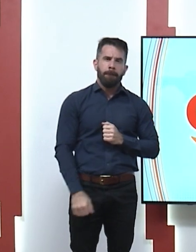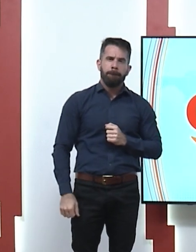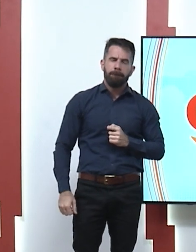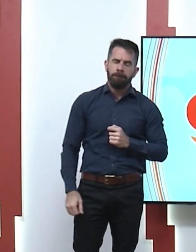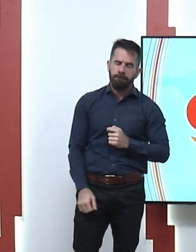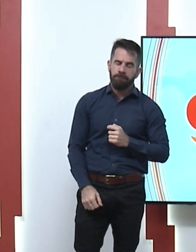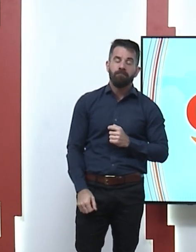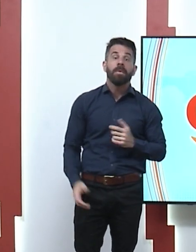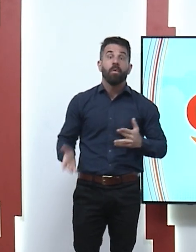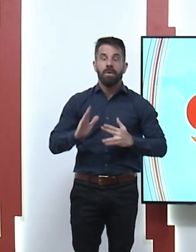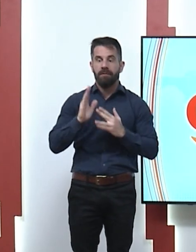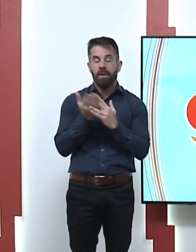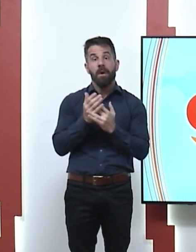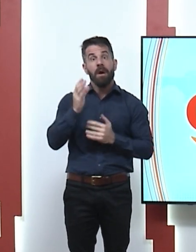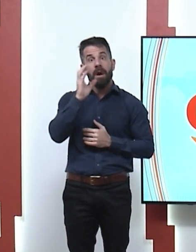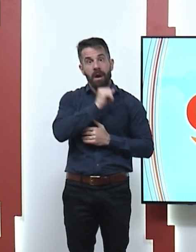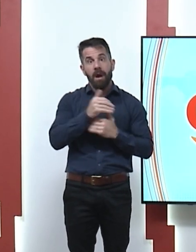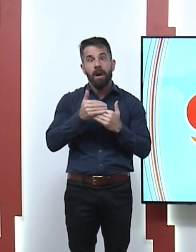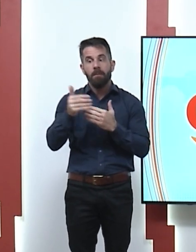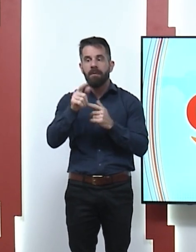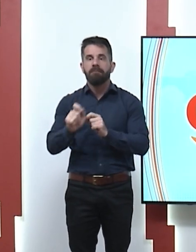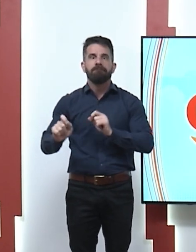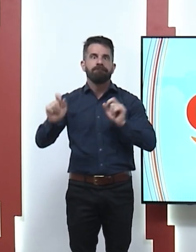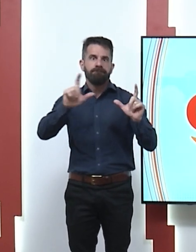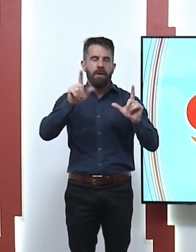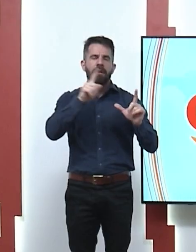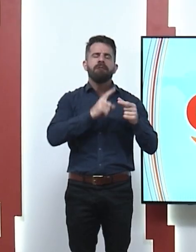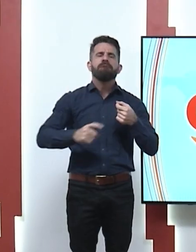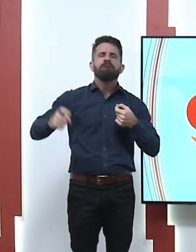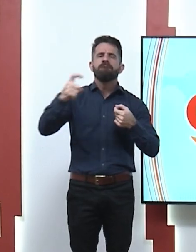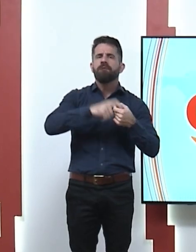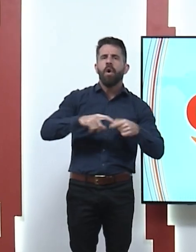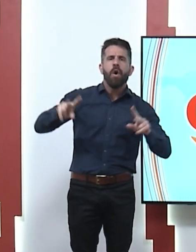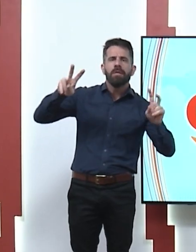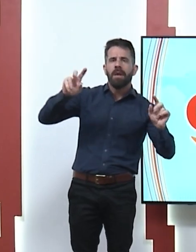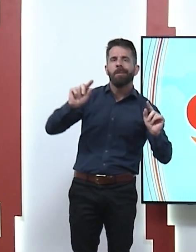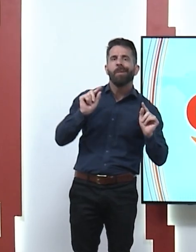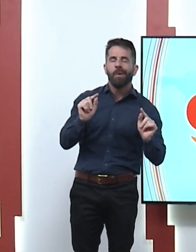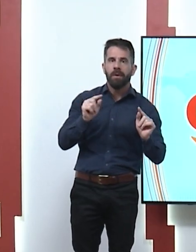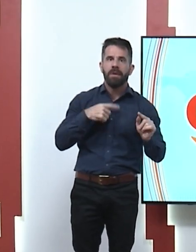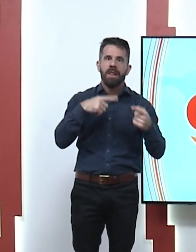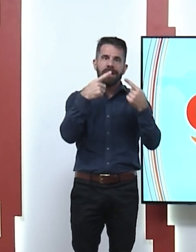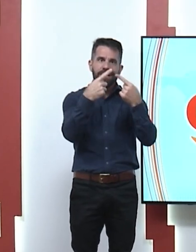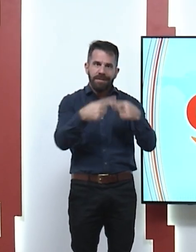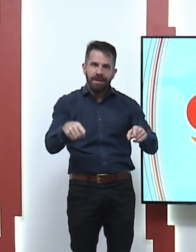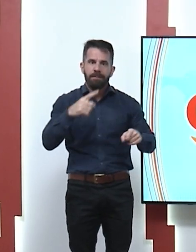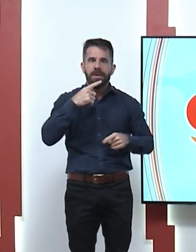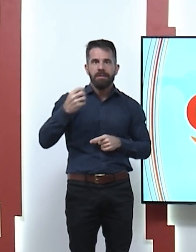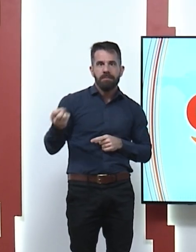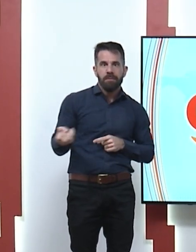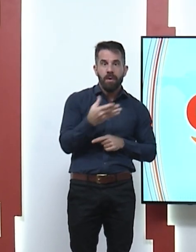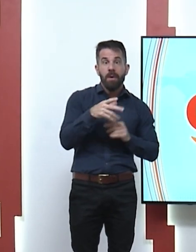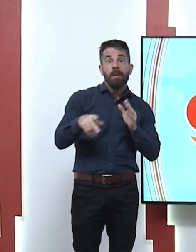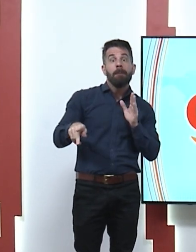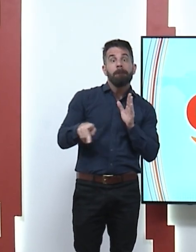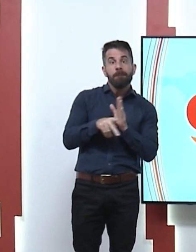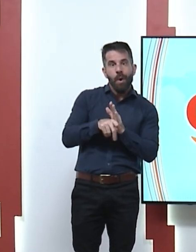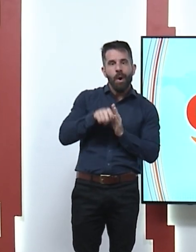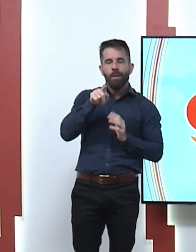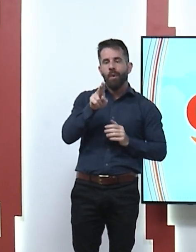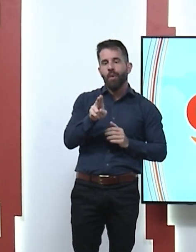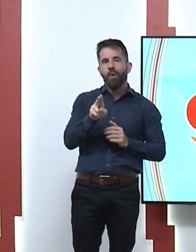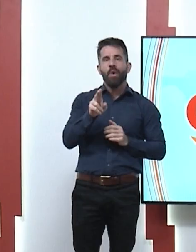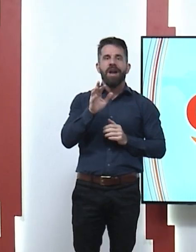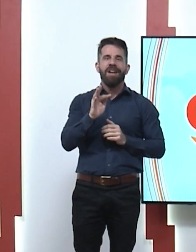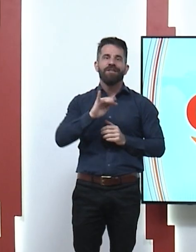A gente vai para um rápido intervalo e daqui a pouco te conta como foi o lançamento, a inauguração da UFJ TV,